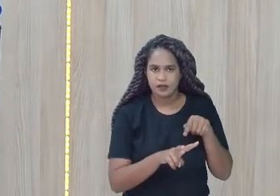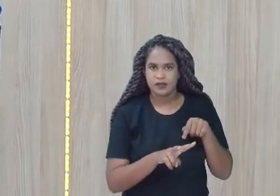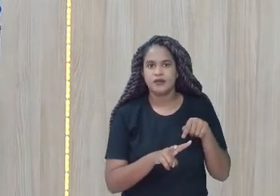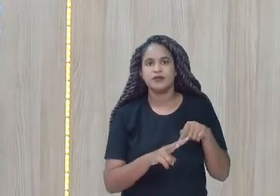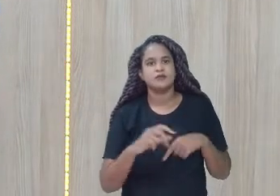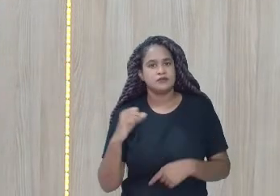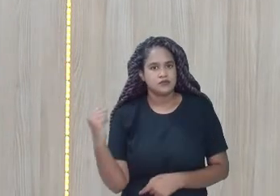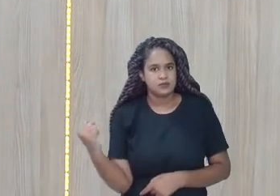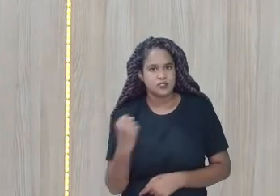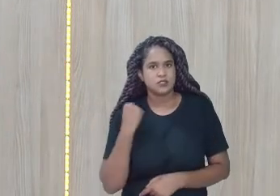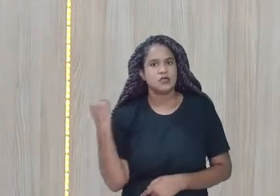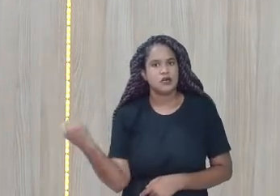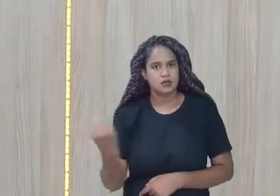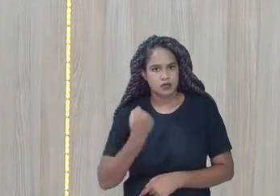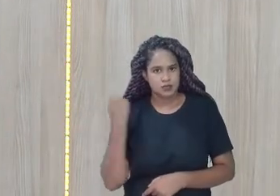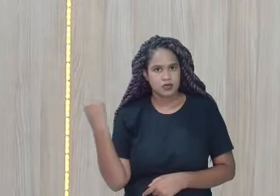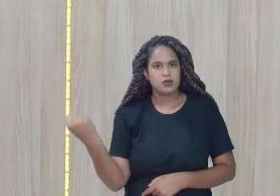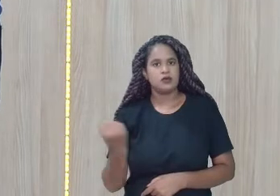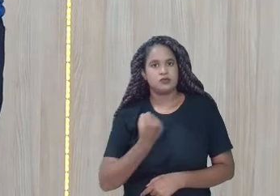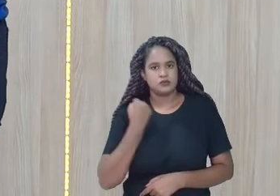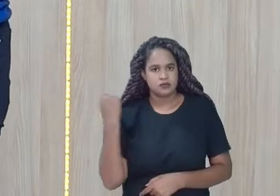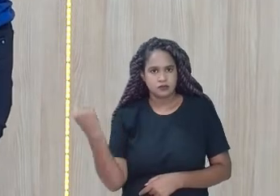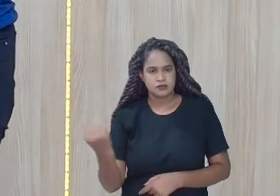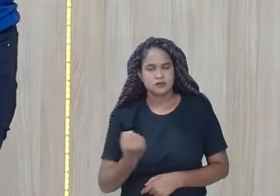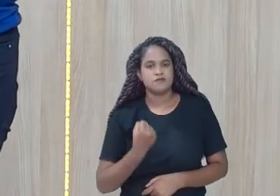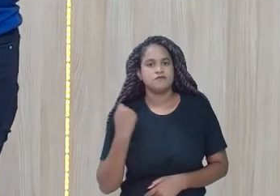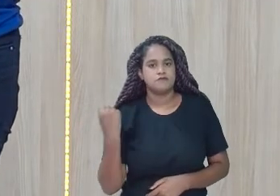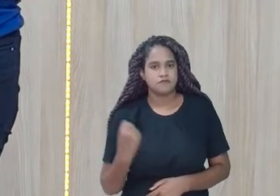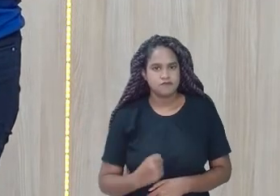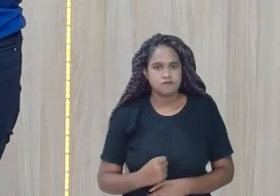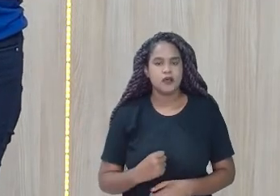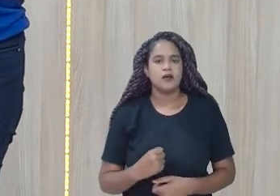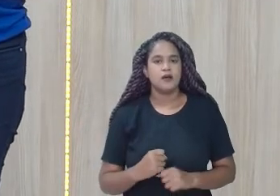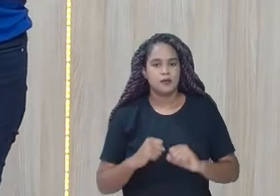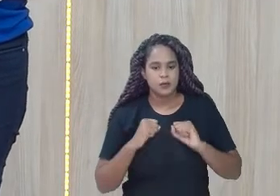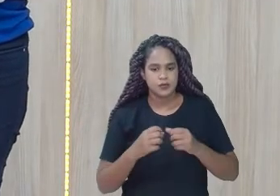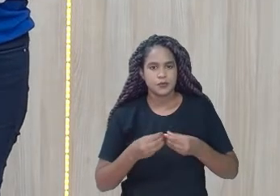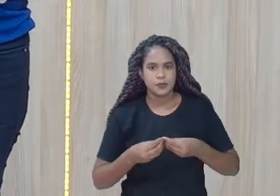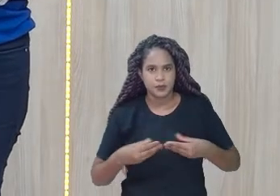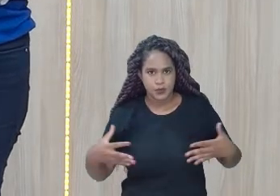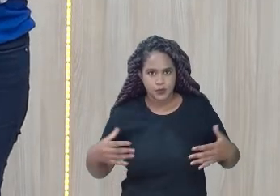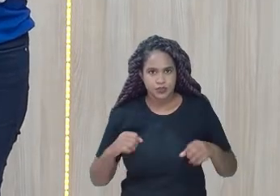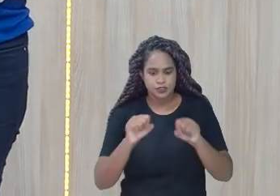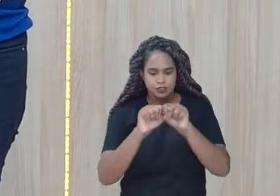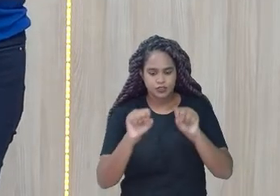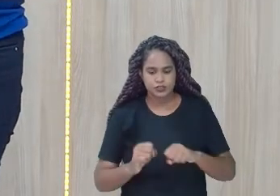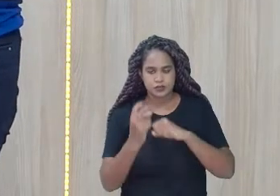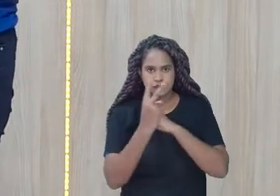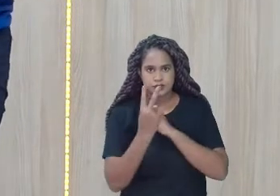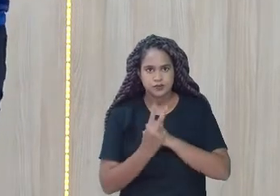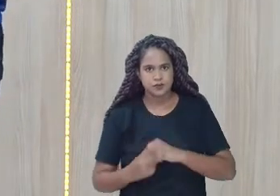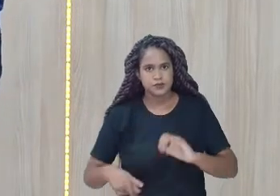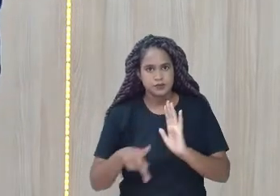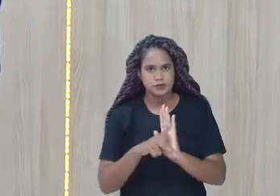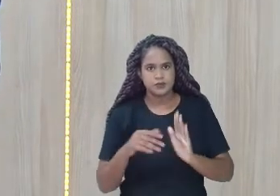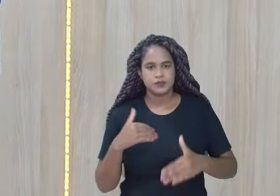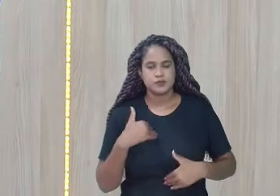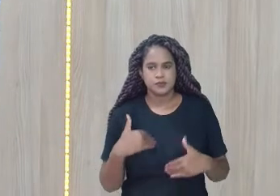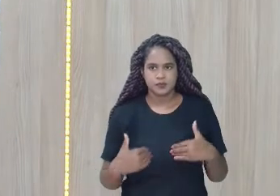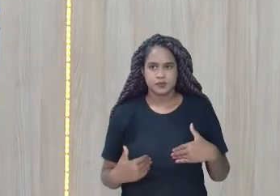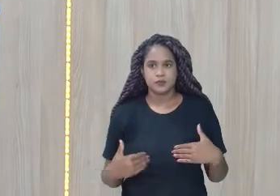bastante agressivo, a pessoa compromete muito o sistema imunológico das pessoas que